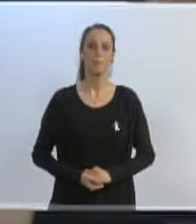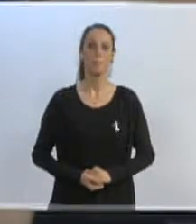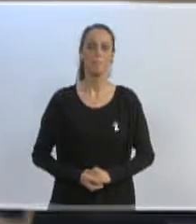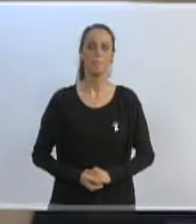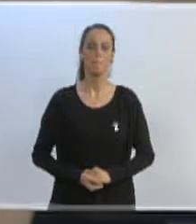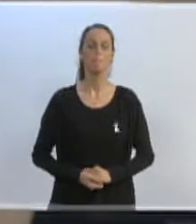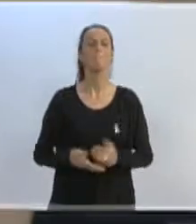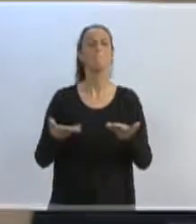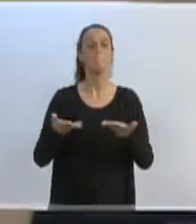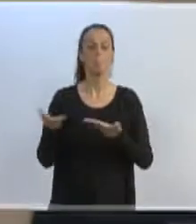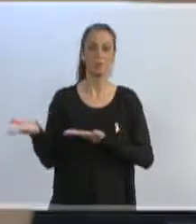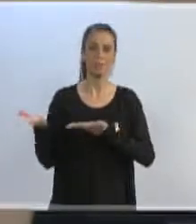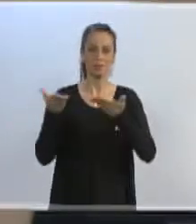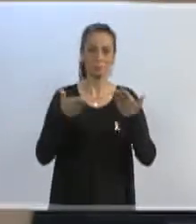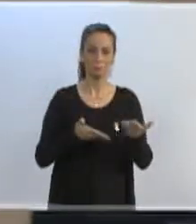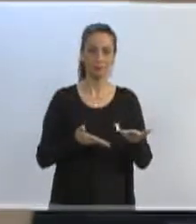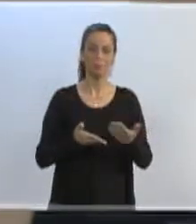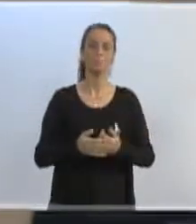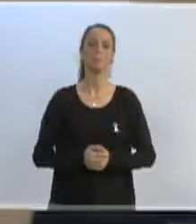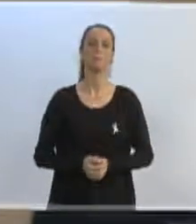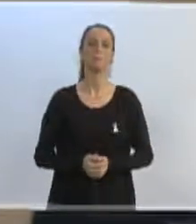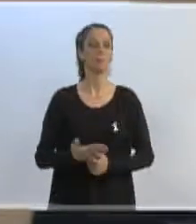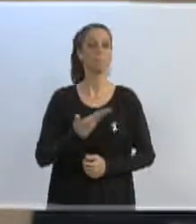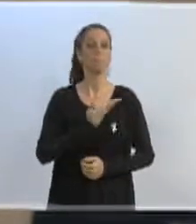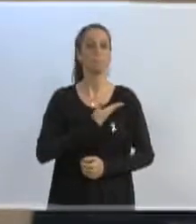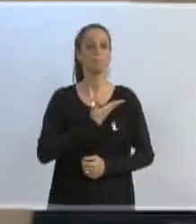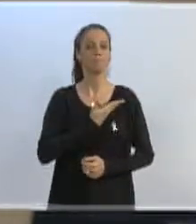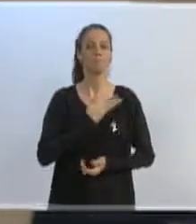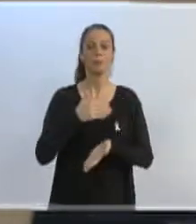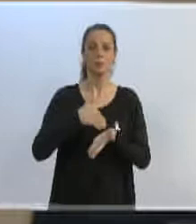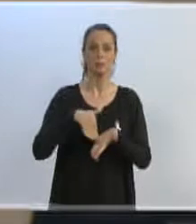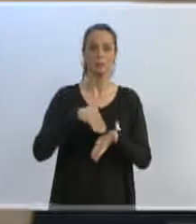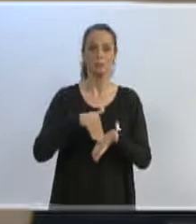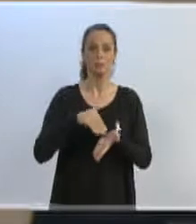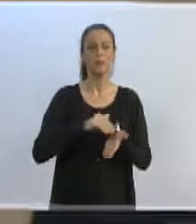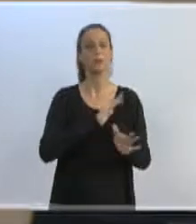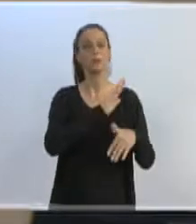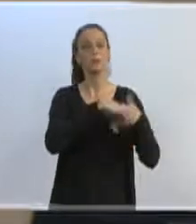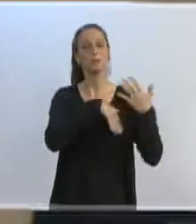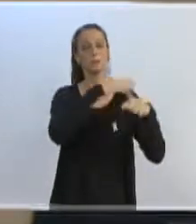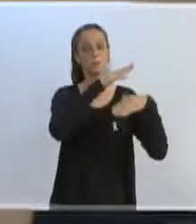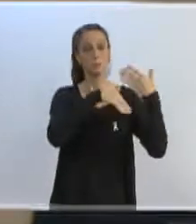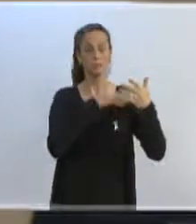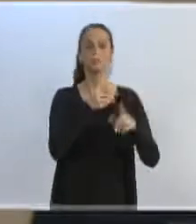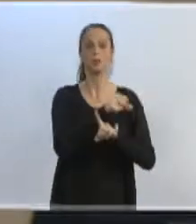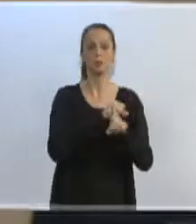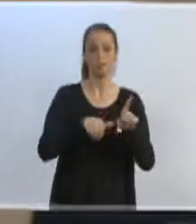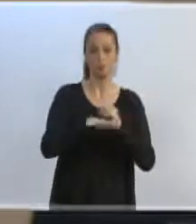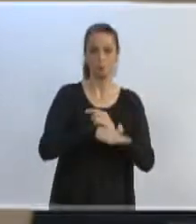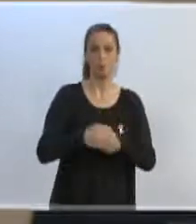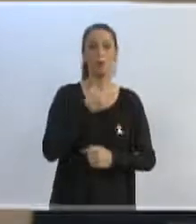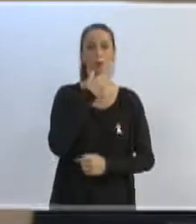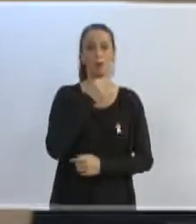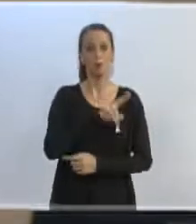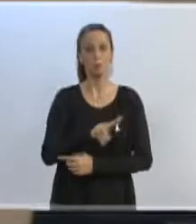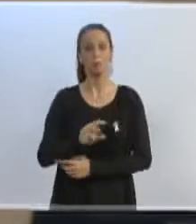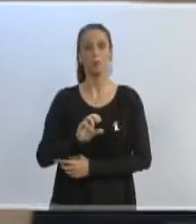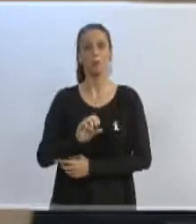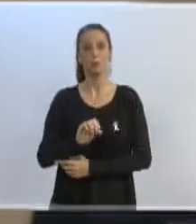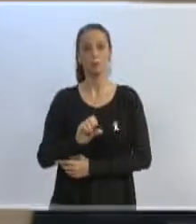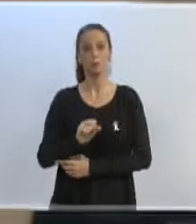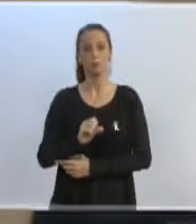Gostaria de chamar, inicialmente, o amigo, secretário municipal de Desenvolvimento Social, Oscar Guilherme Grotman